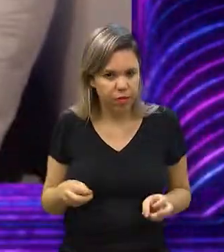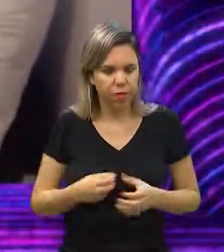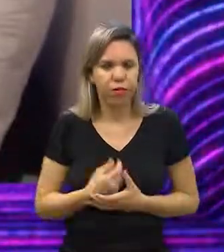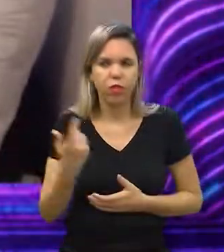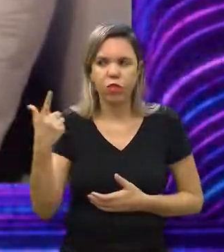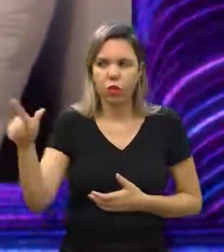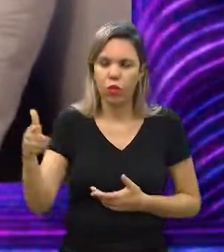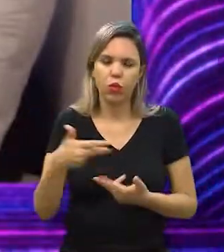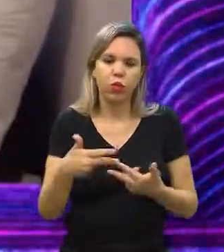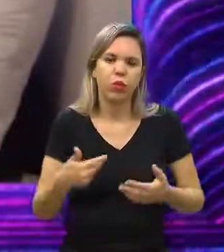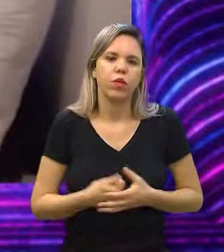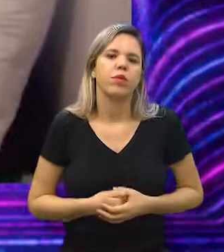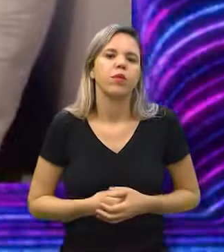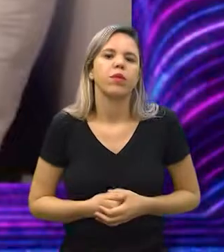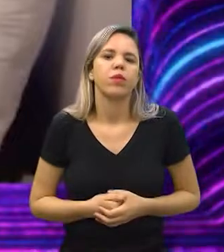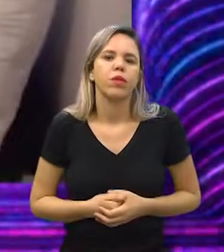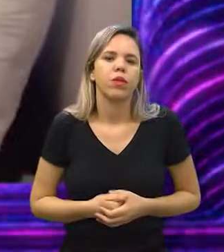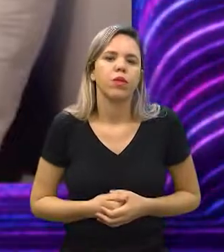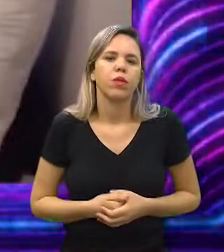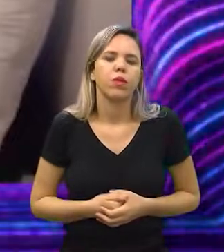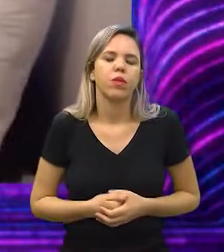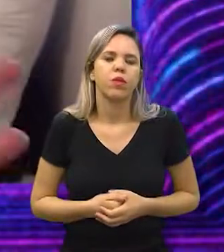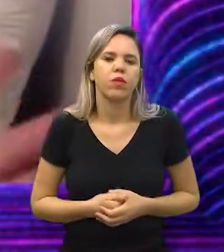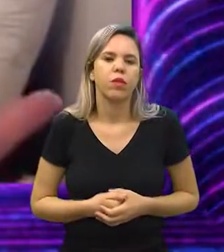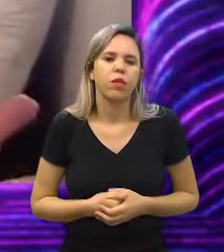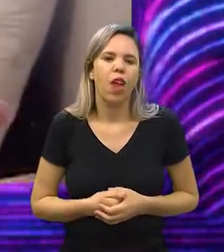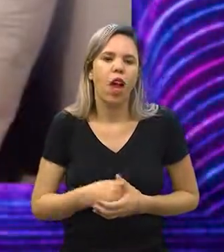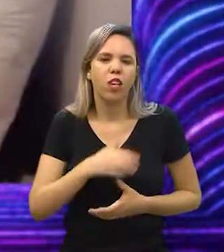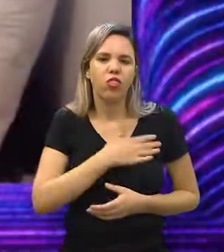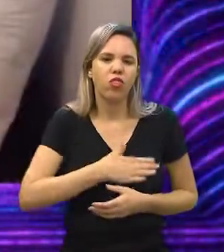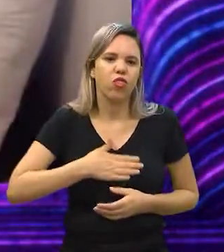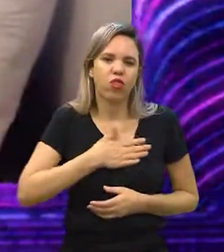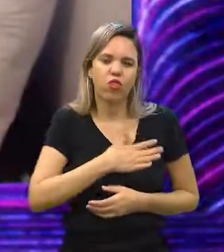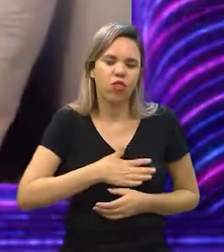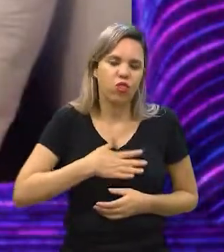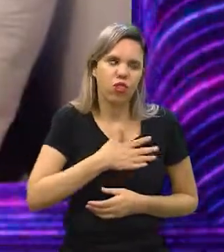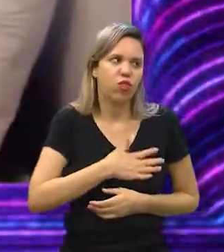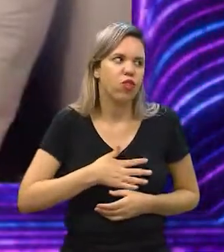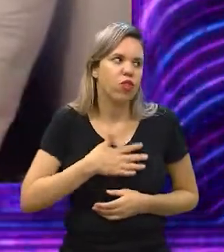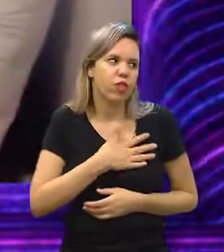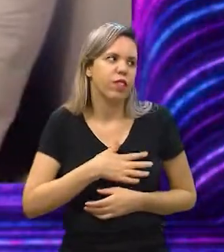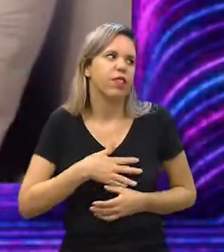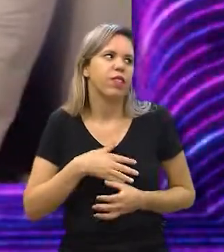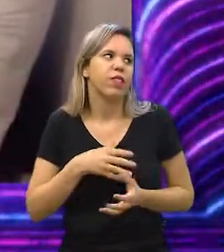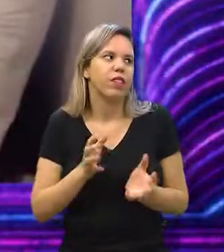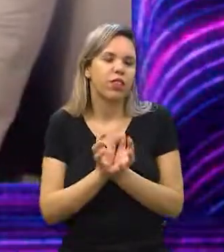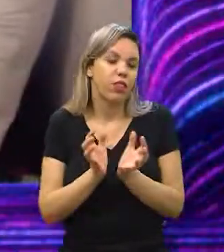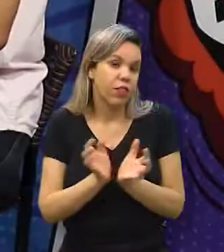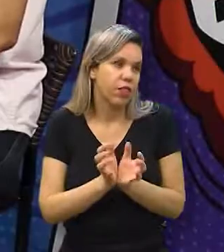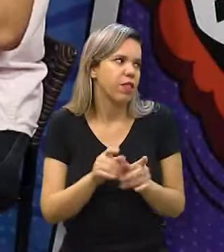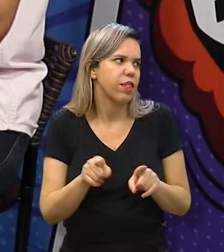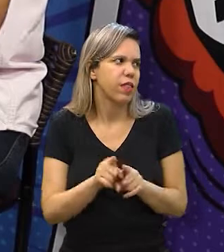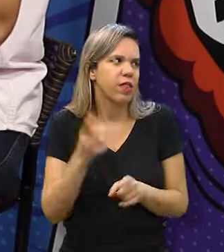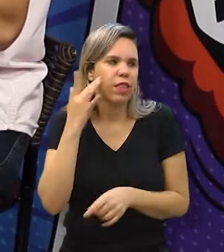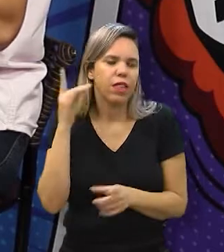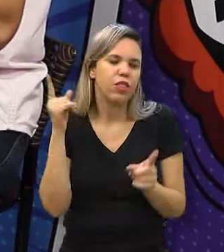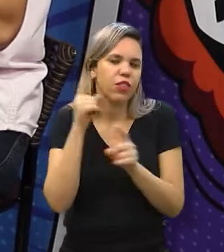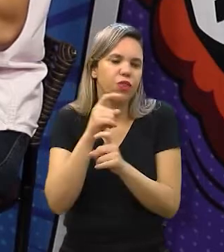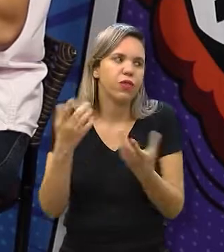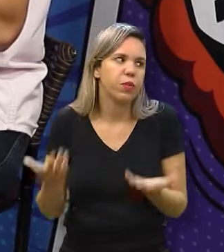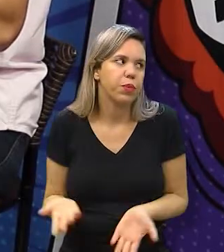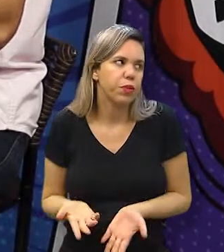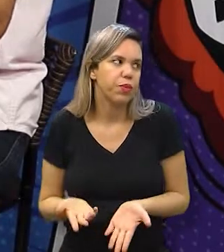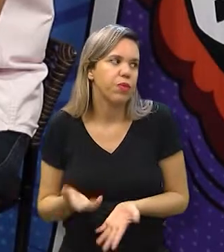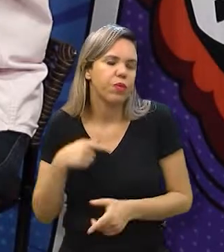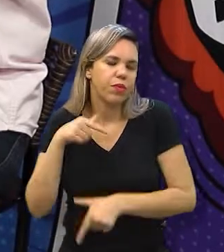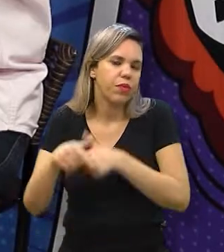relação de outros multiversos, né? As especulações, eu adoro esse detalhe das especulações. E é mais difícil,